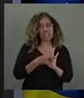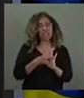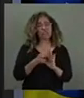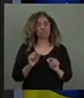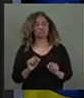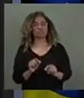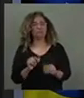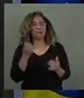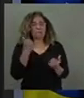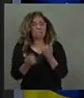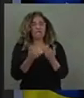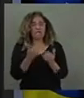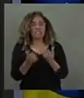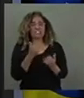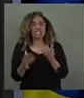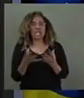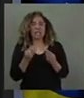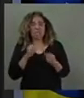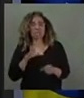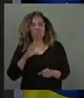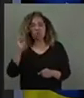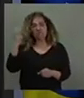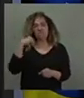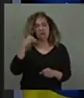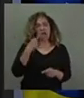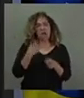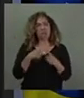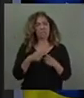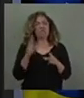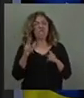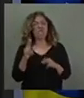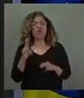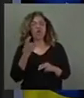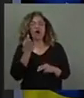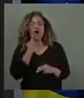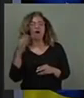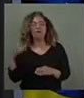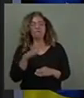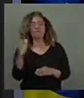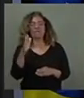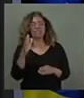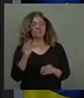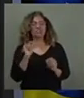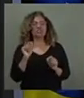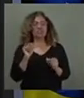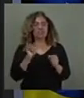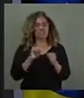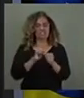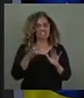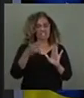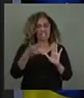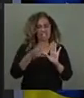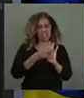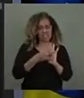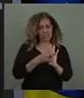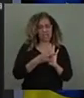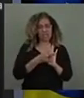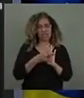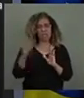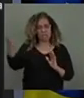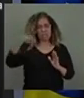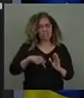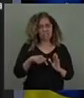baleia. É um estômago de baleia. Aliás, as baleias têm que achar o endereço dela, fazer um requerimento convocando para ela vir depor